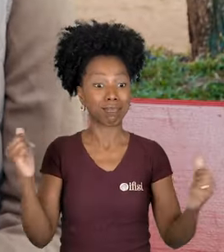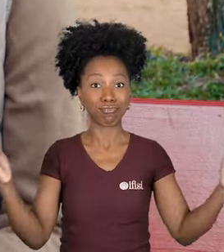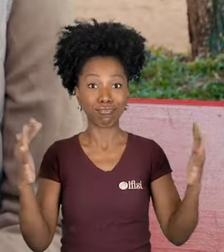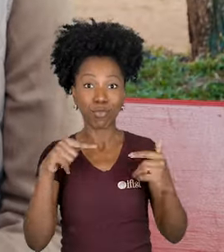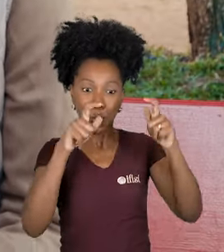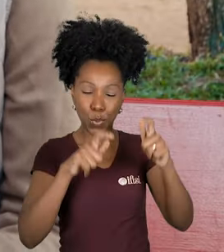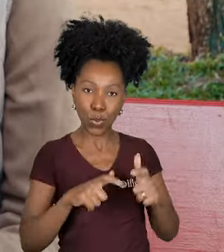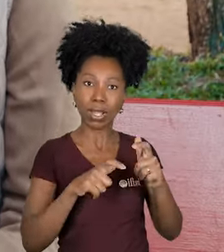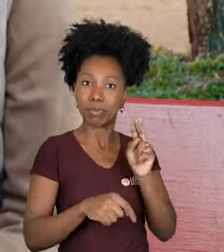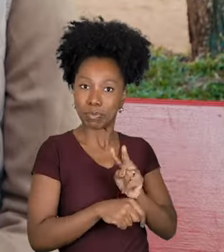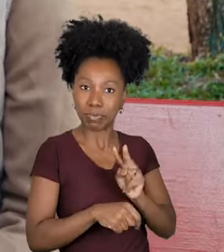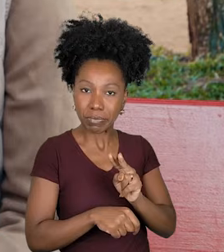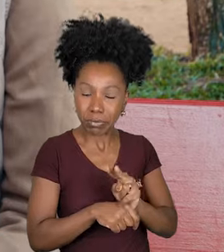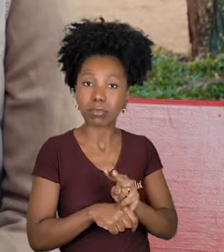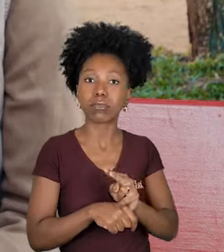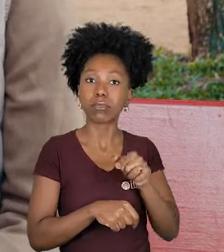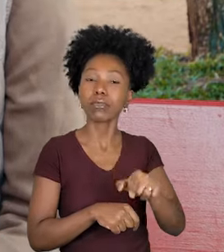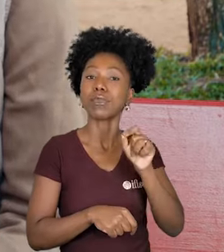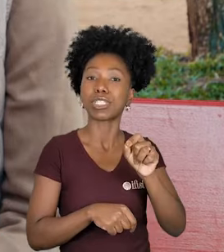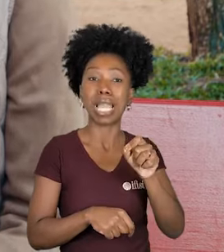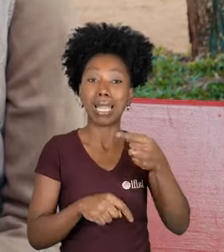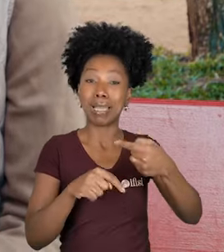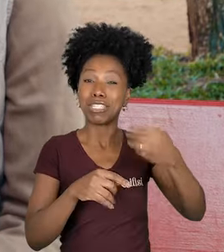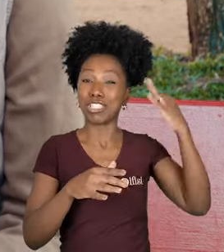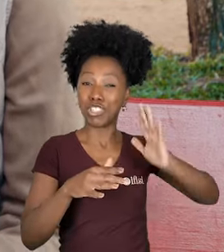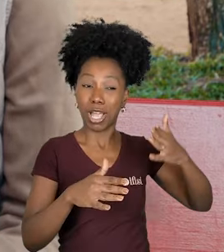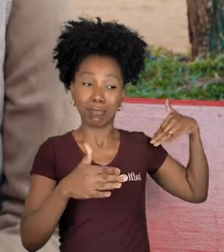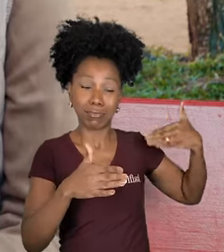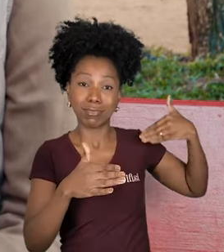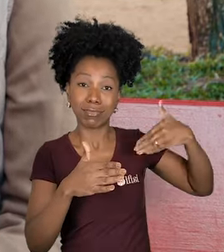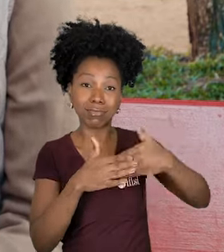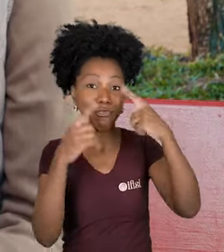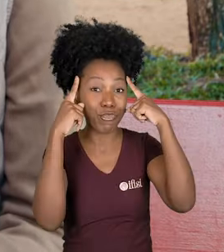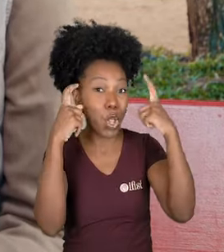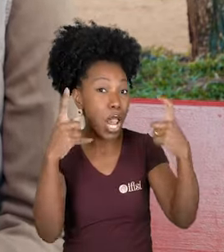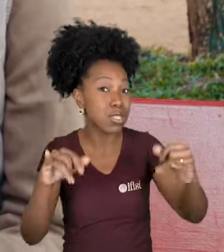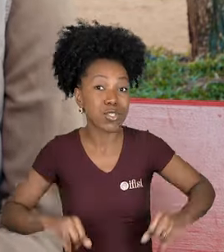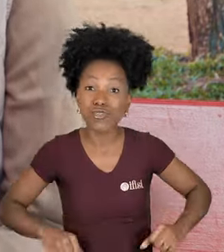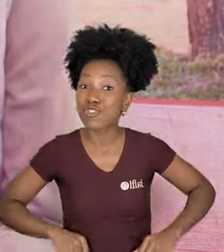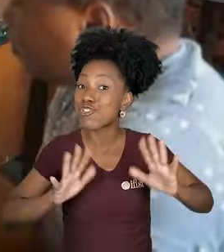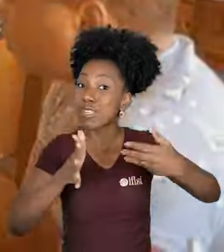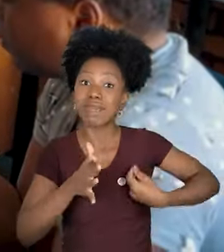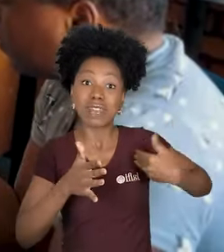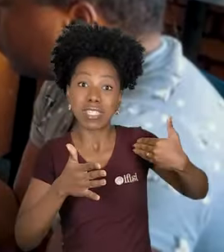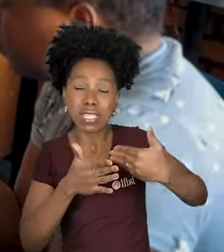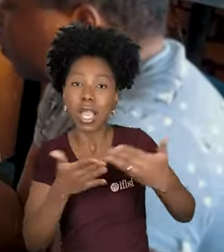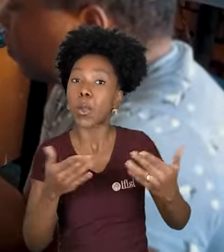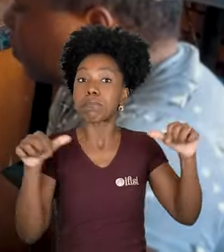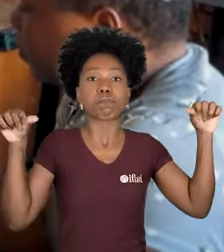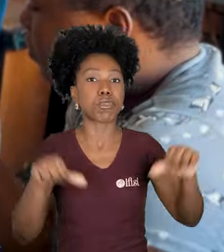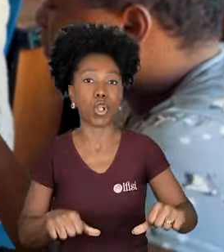chegavam no abrigo, elas chegavam como resultado de uma sucessão de violências e experimentando naquele momento de uma forma